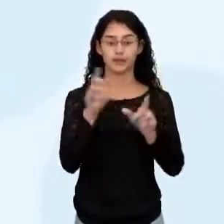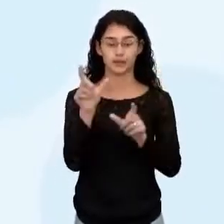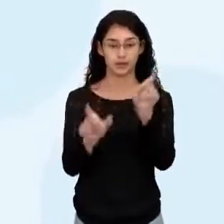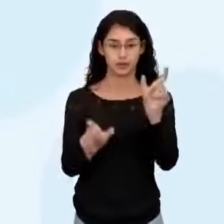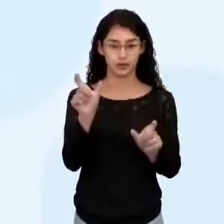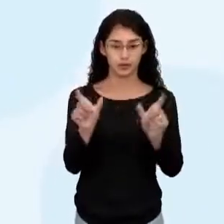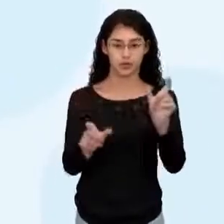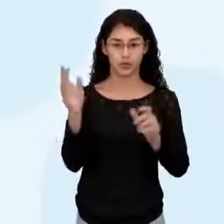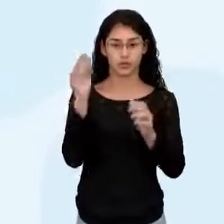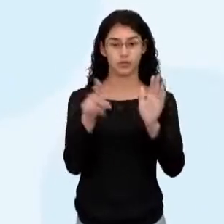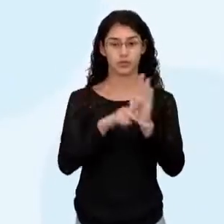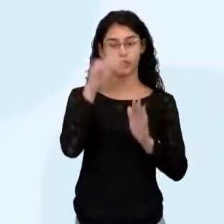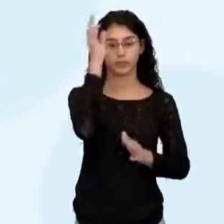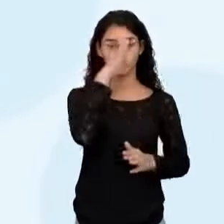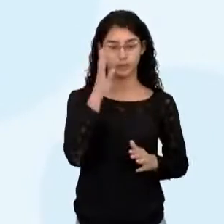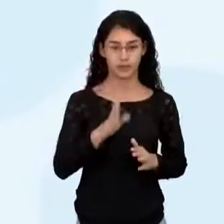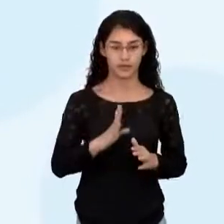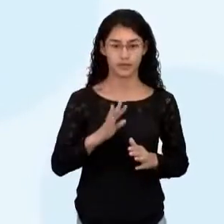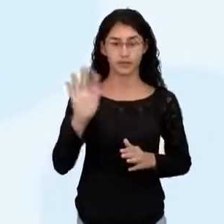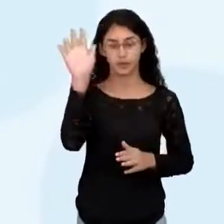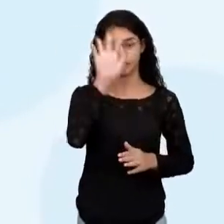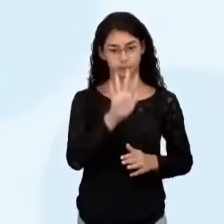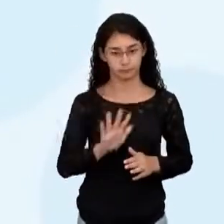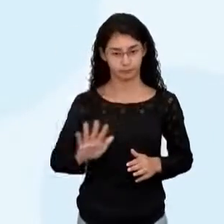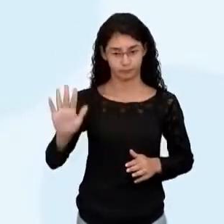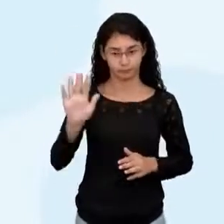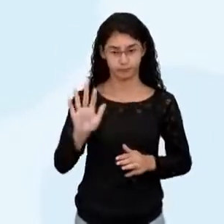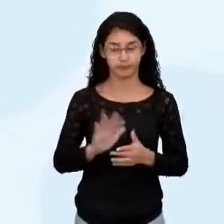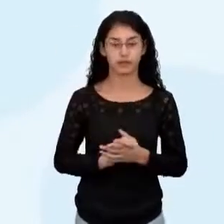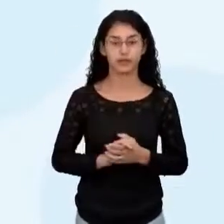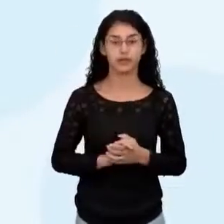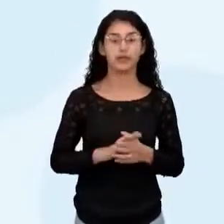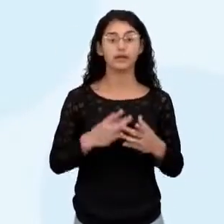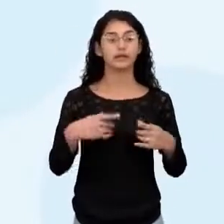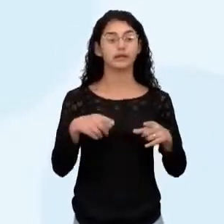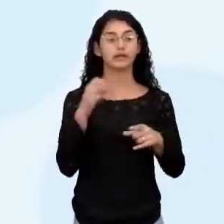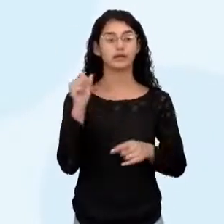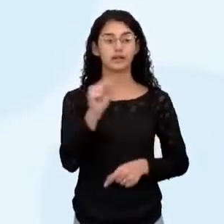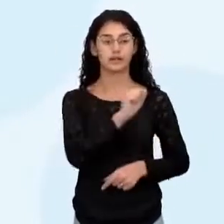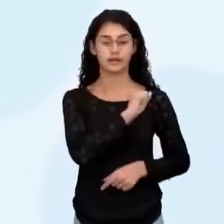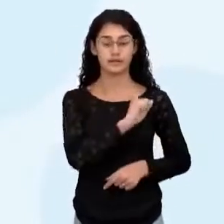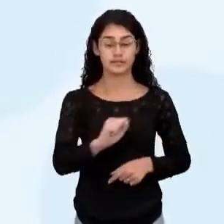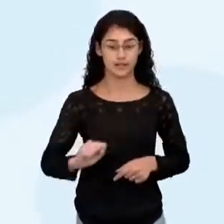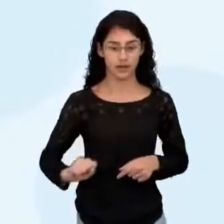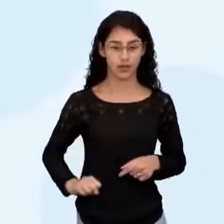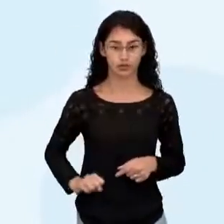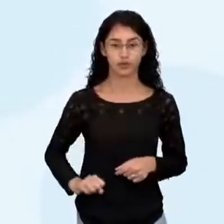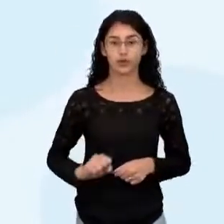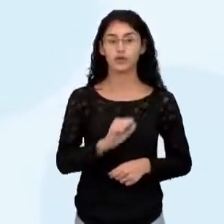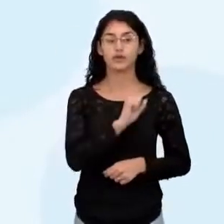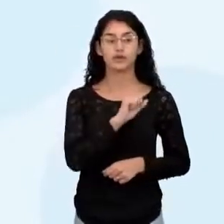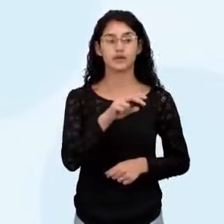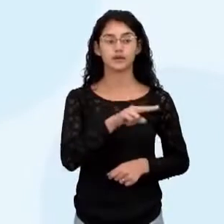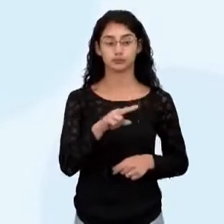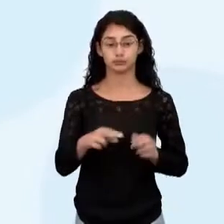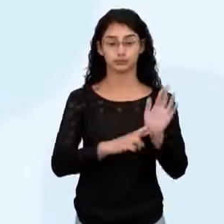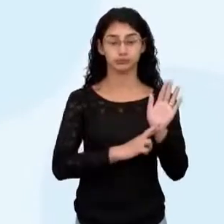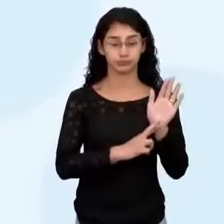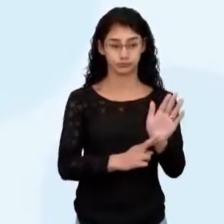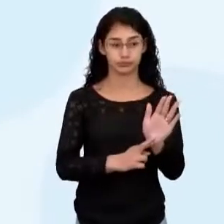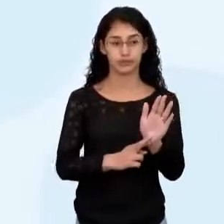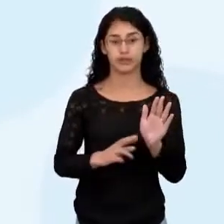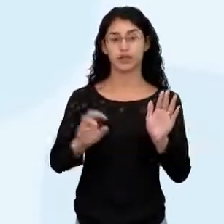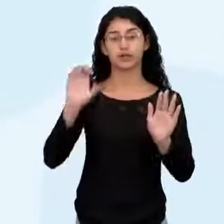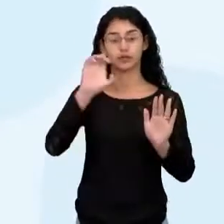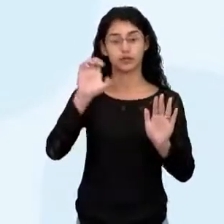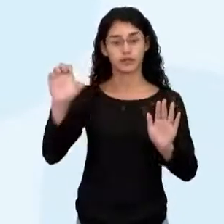escala federal, aí pensando no Brasil todo. E o Senado. Os senadores, eles representam os estados e